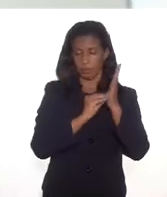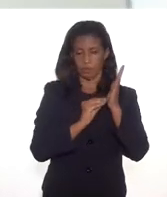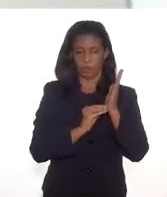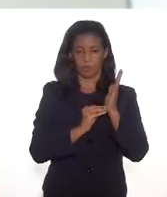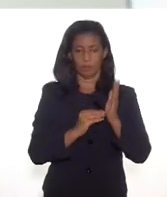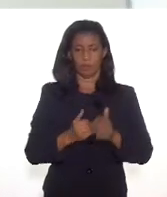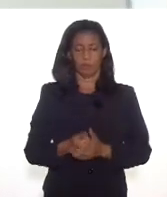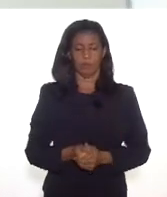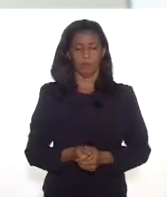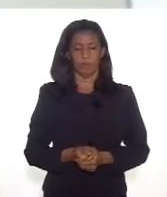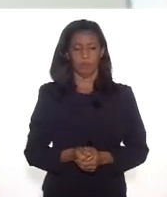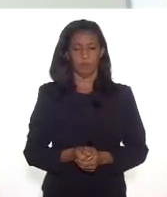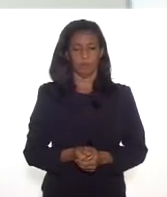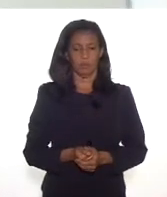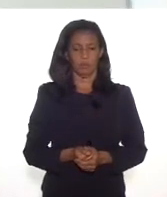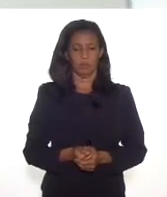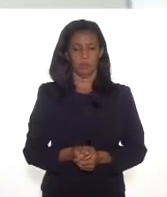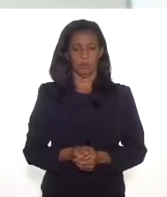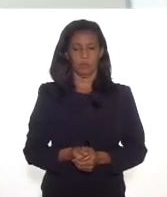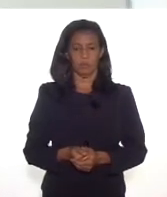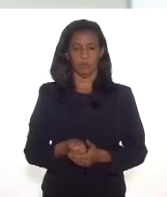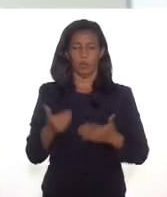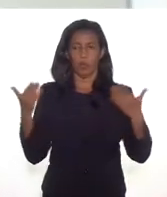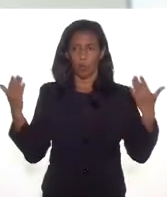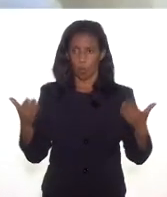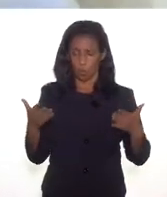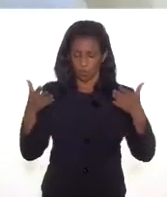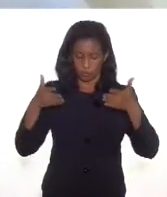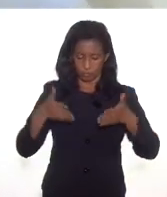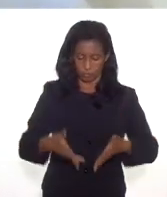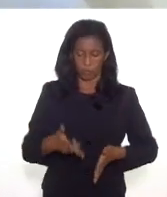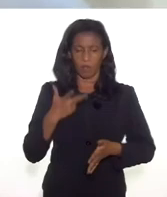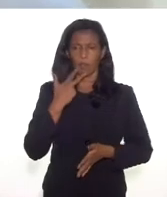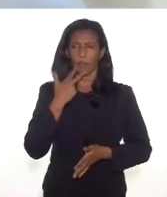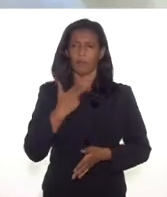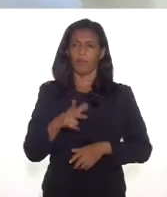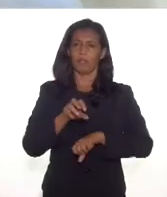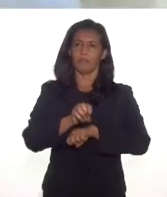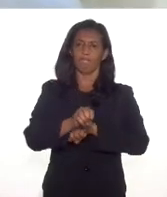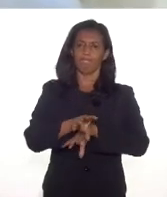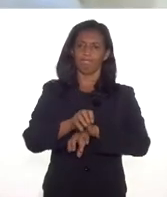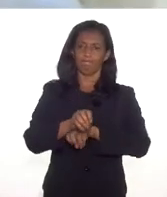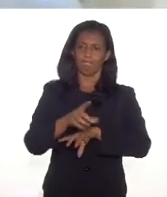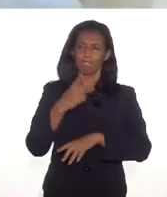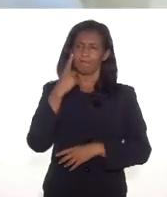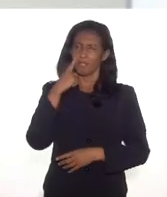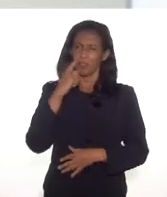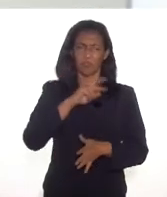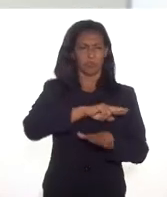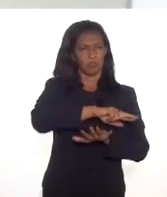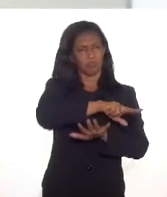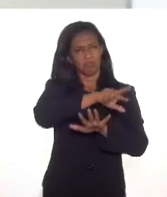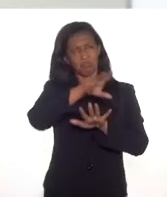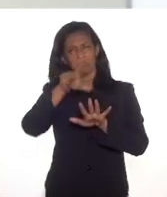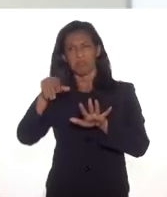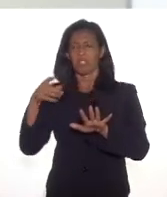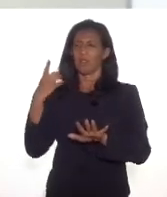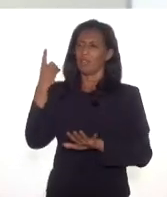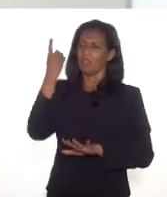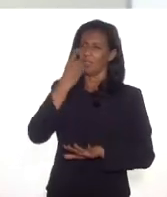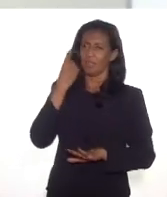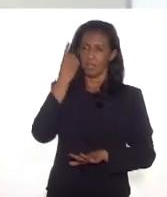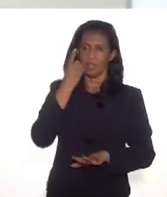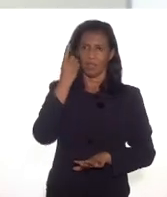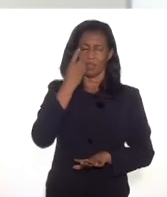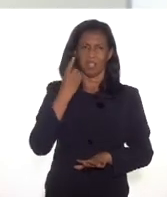venho na tribuna para falar sobre educação. A gente tem visto aqui muitos deputados contribuindo